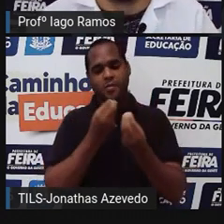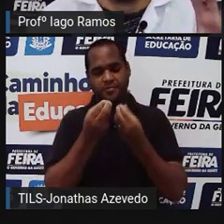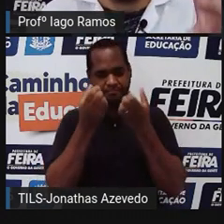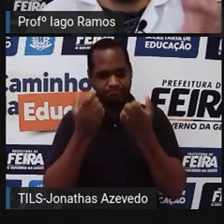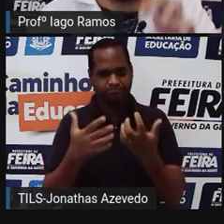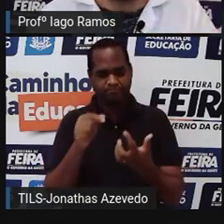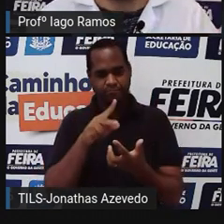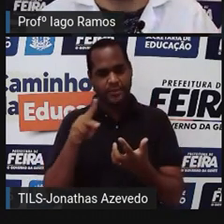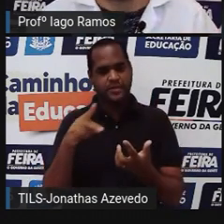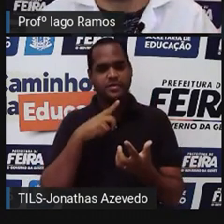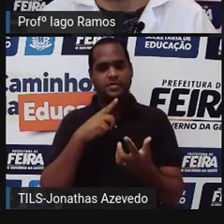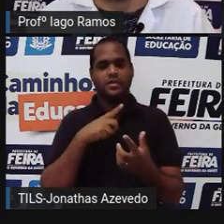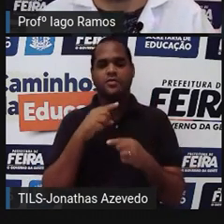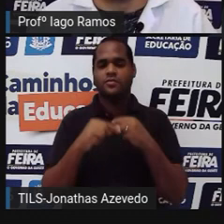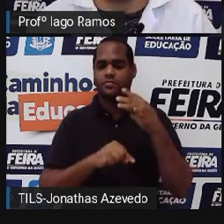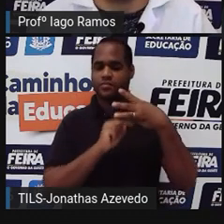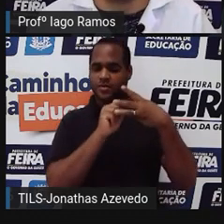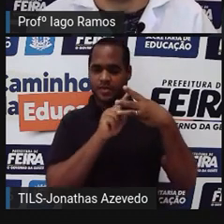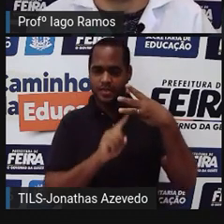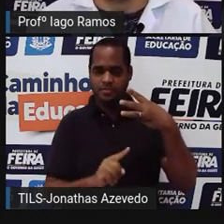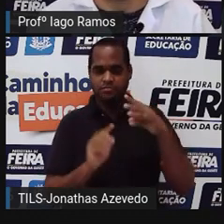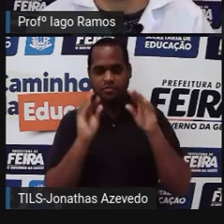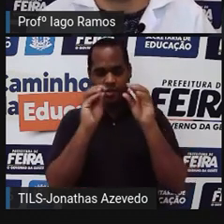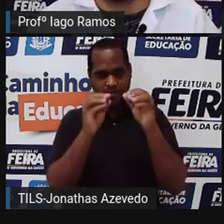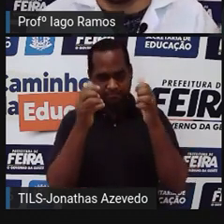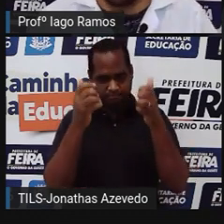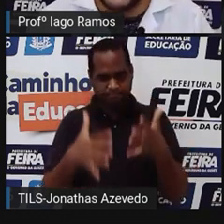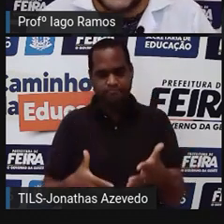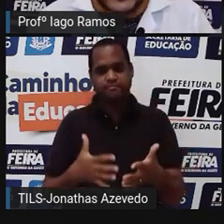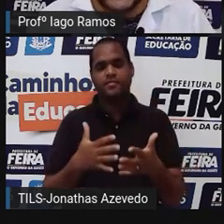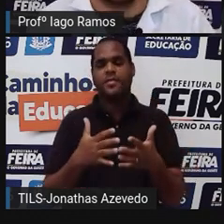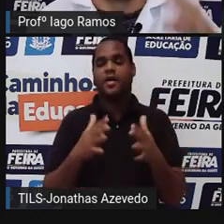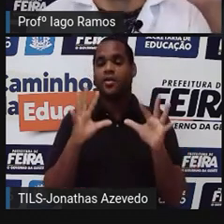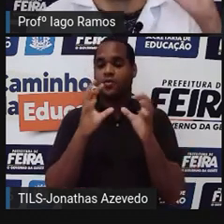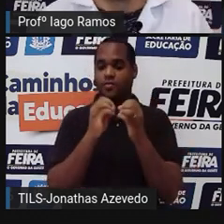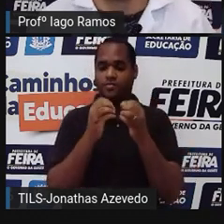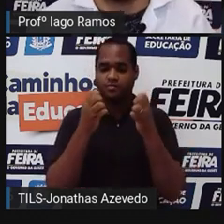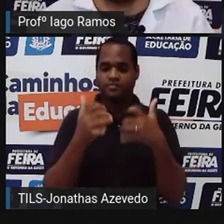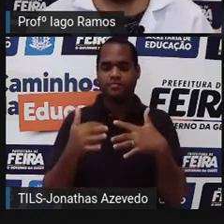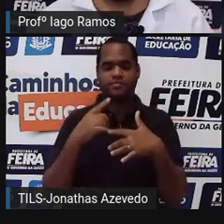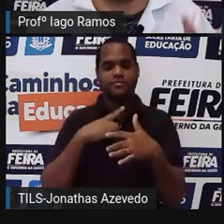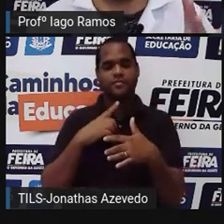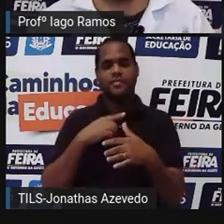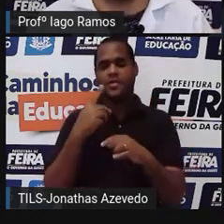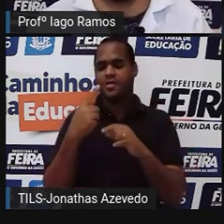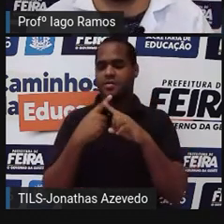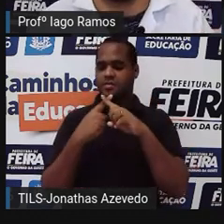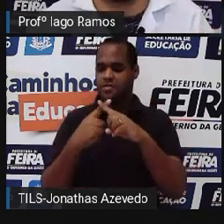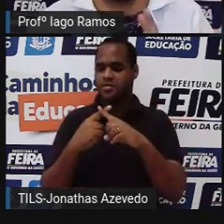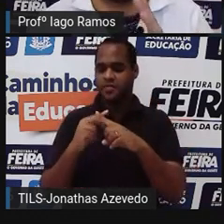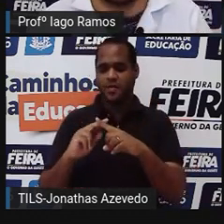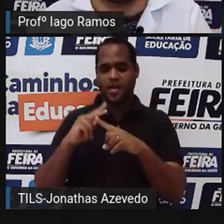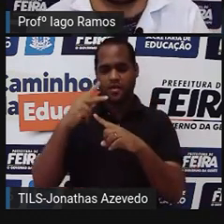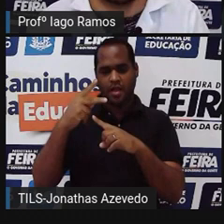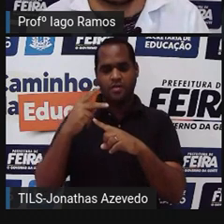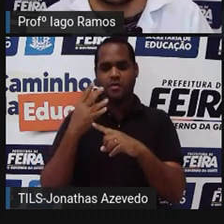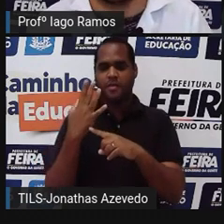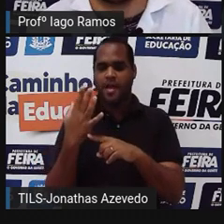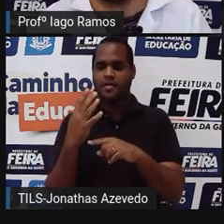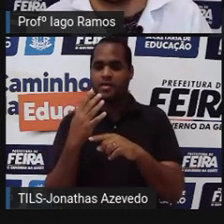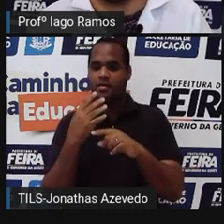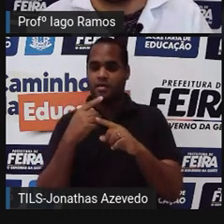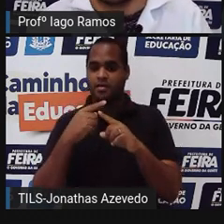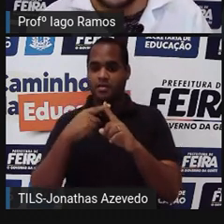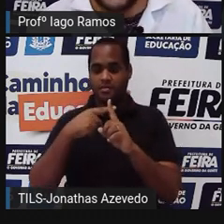ó. Nessas três equações que eu coloquei ali, na equação completa, x ao quadrado mais 4x mais 4 igual a